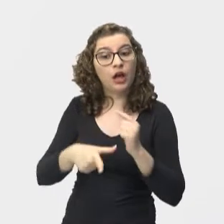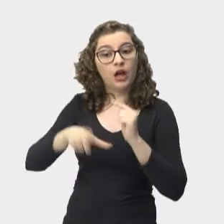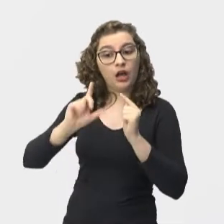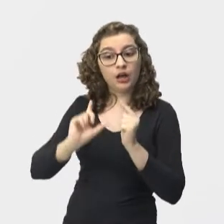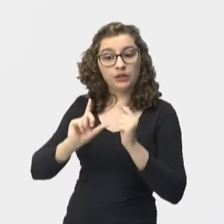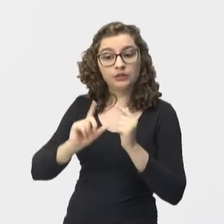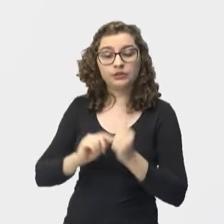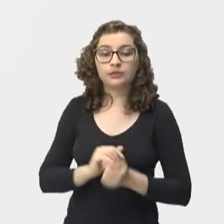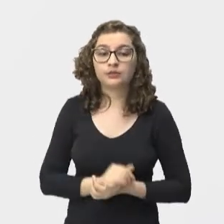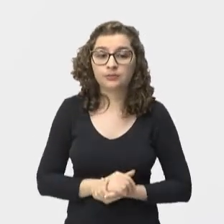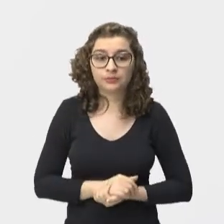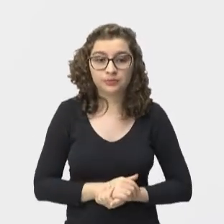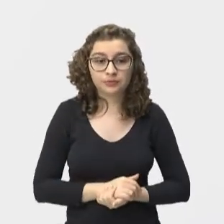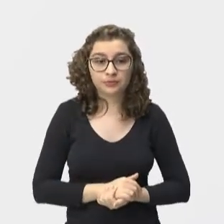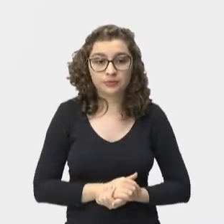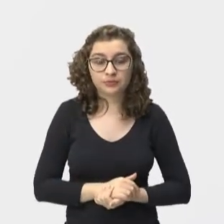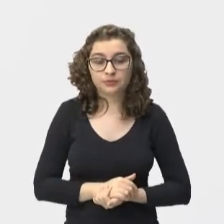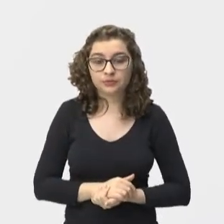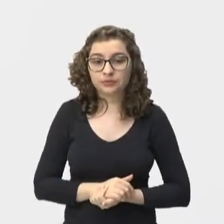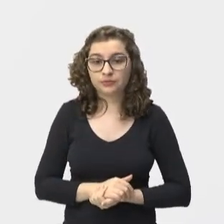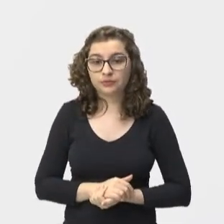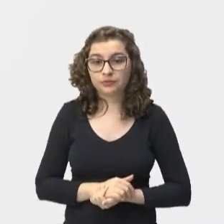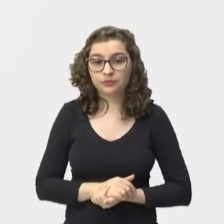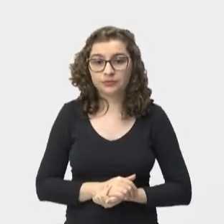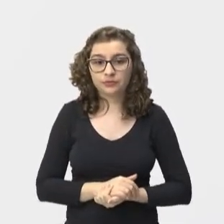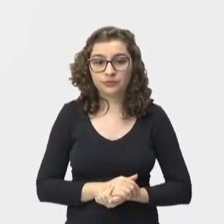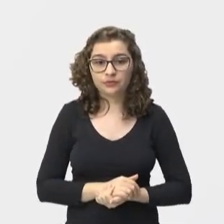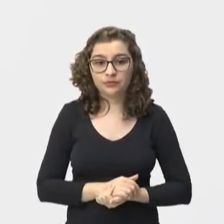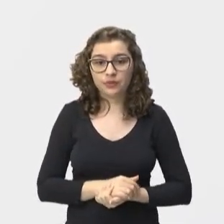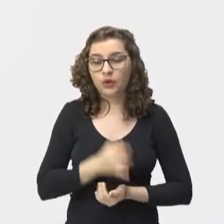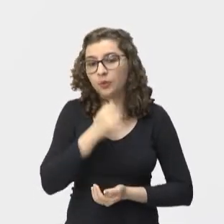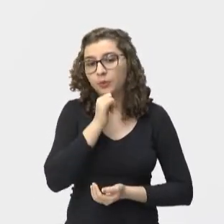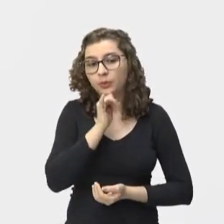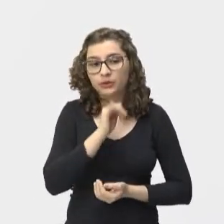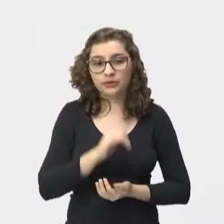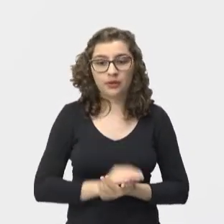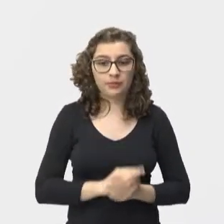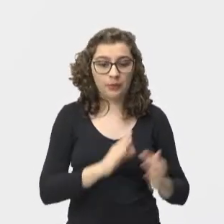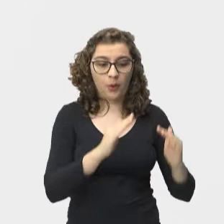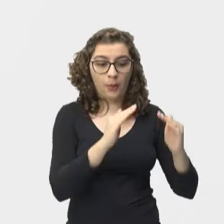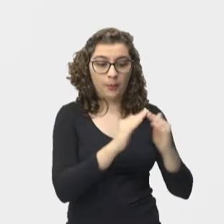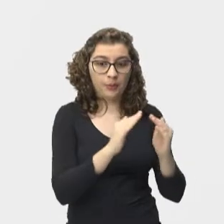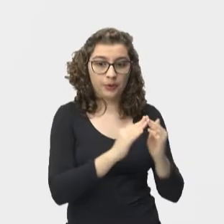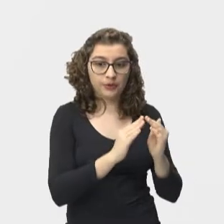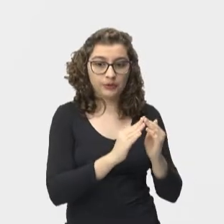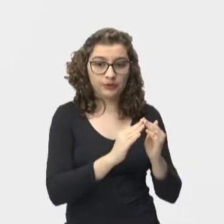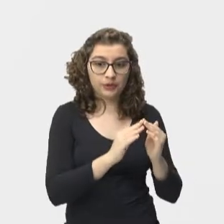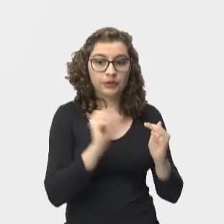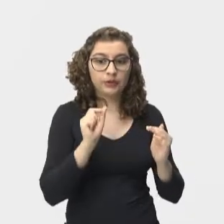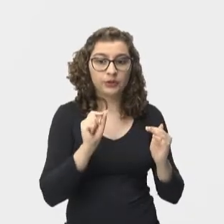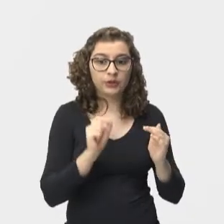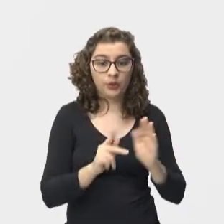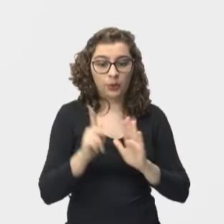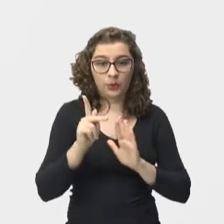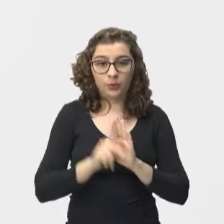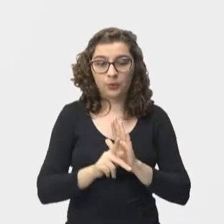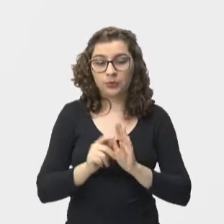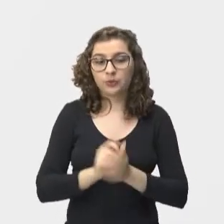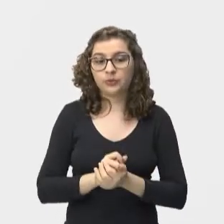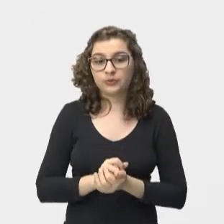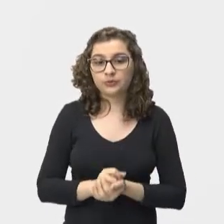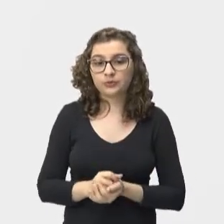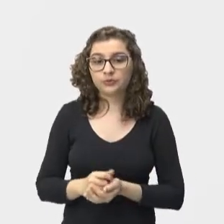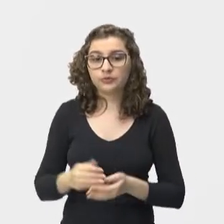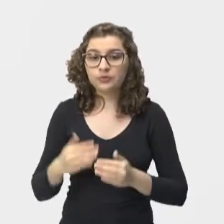pelo programa. Certo? Então, moradia, né? Então tem aí o programa Minha Casa Minha Vida, hoje transformado